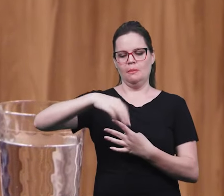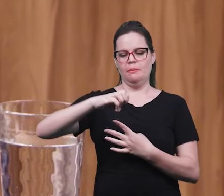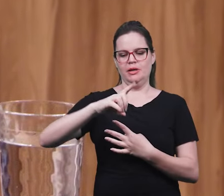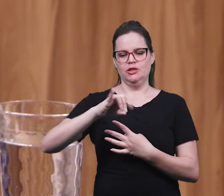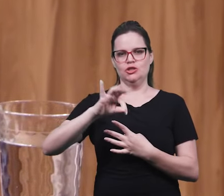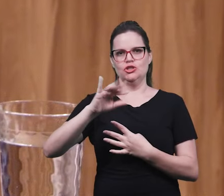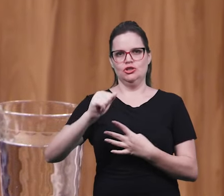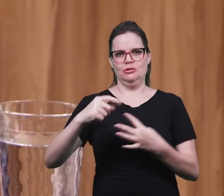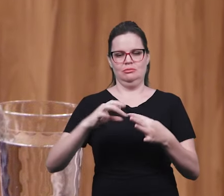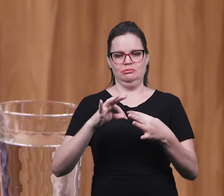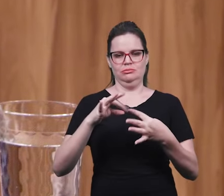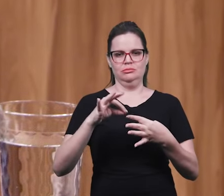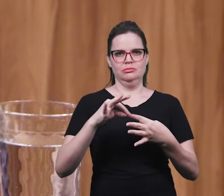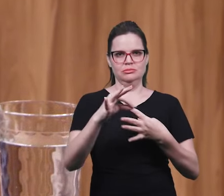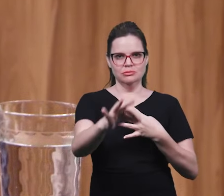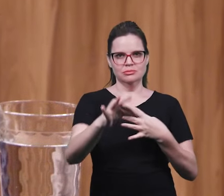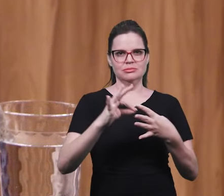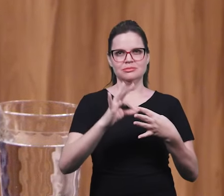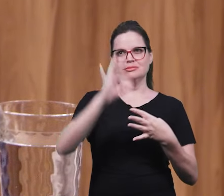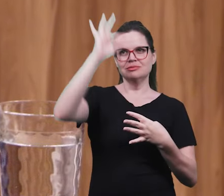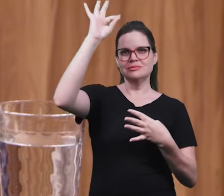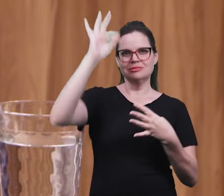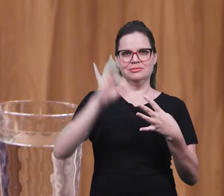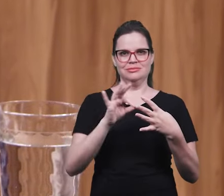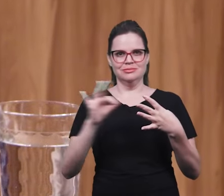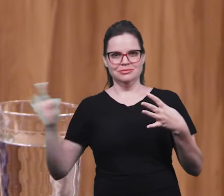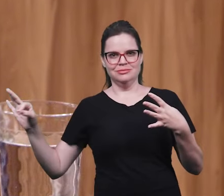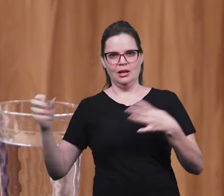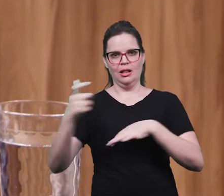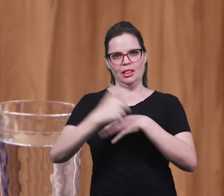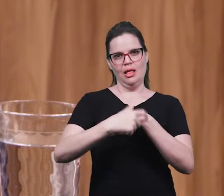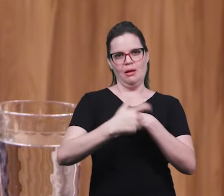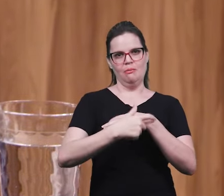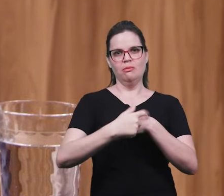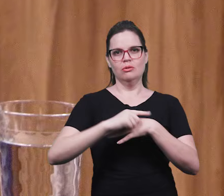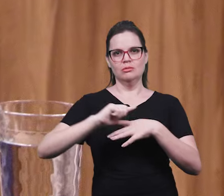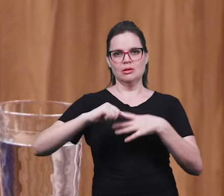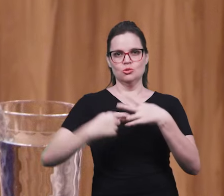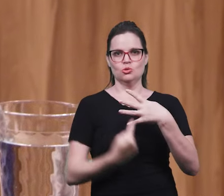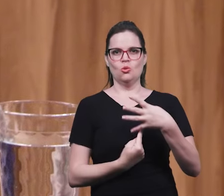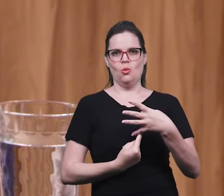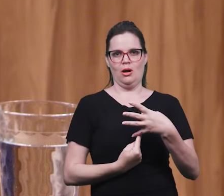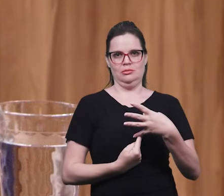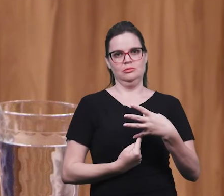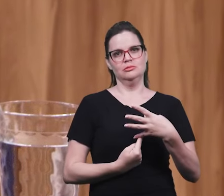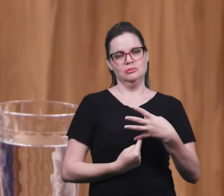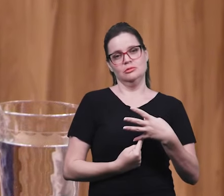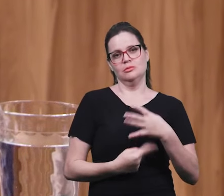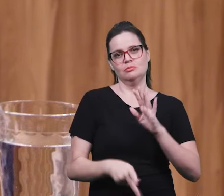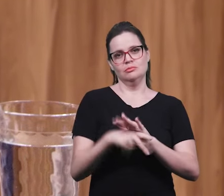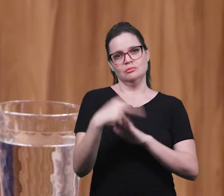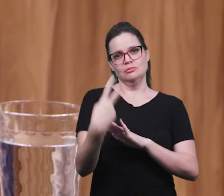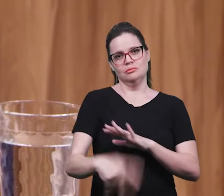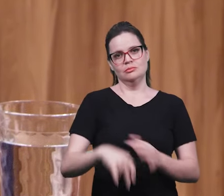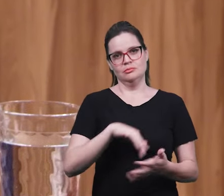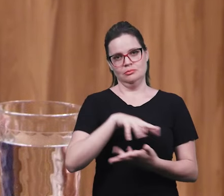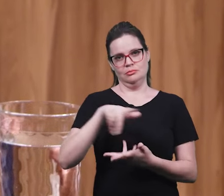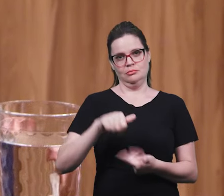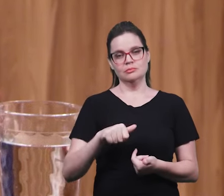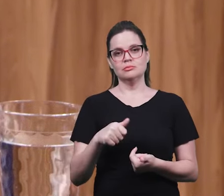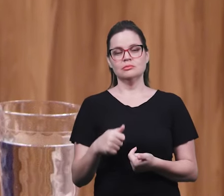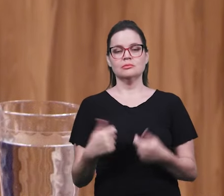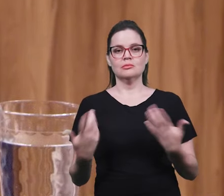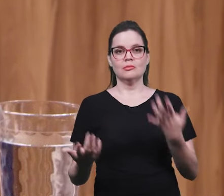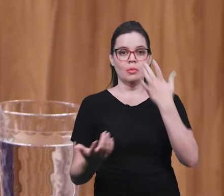da altura, largura, profundidade e tempo, né, que é o que faz parte da obra criadora. Então, a